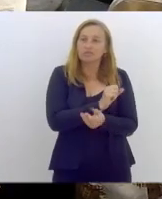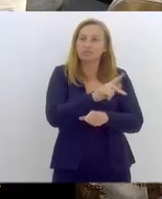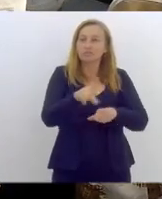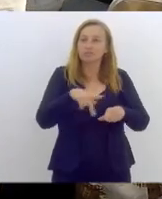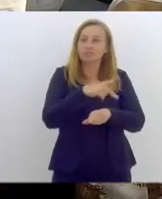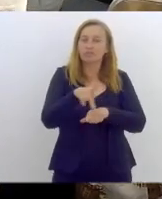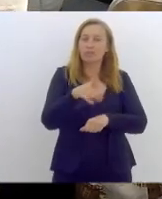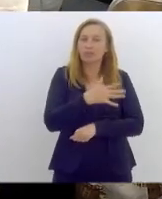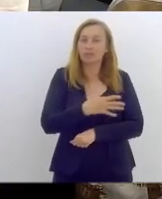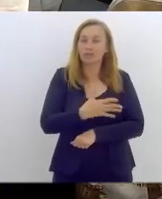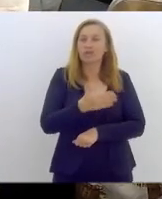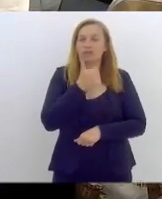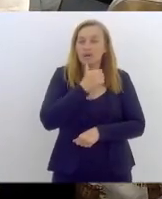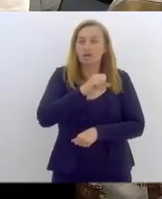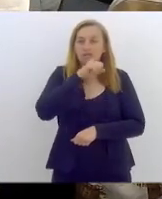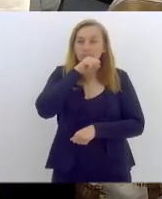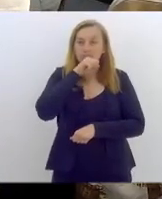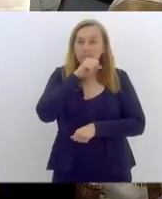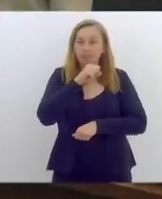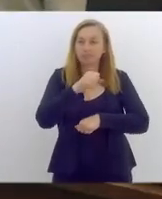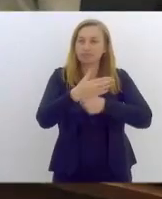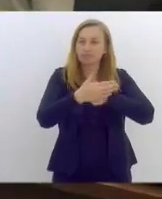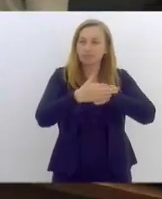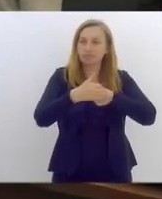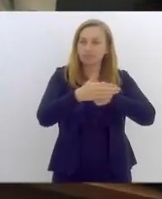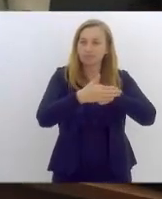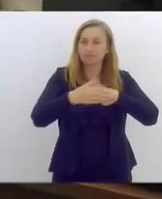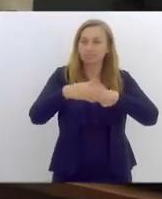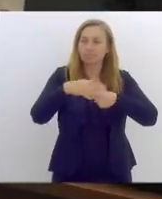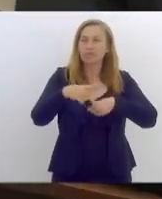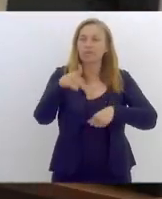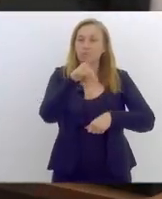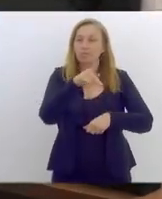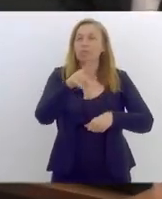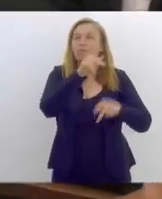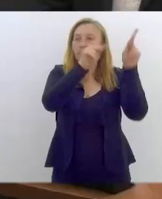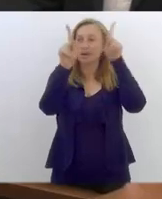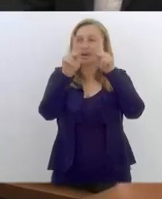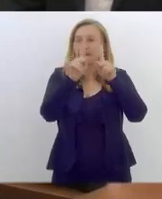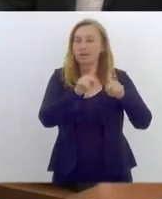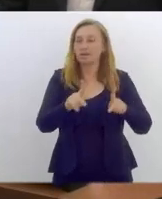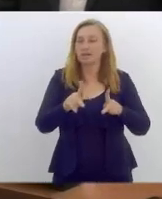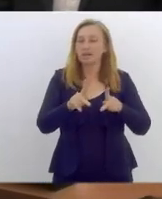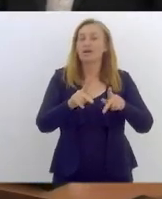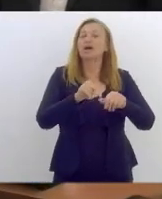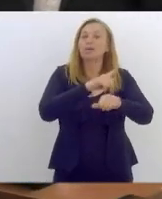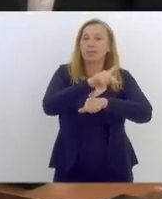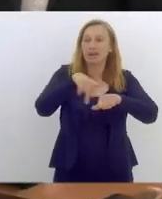Pátria amada, dos filhos deste sol és mãe gentil, pátria amada, Brasil.